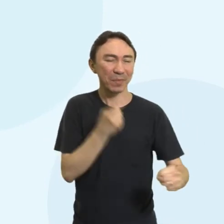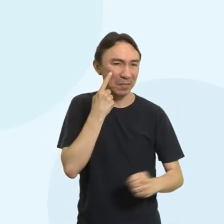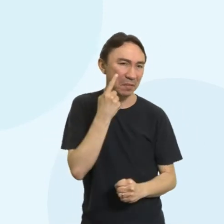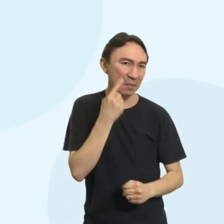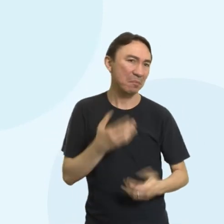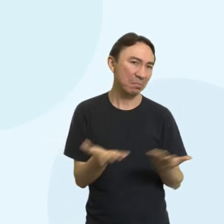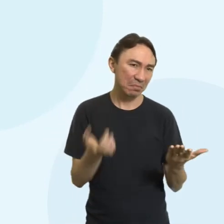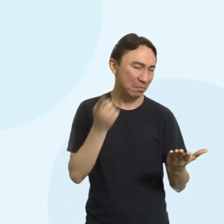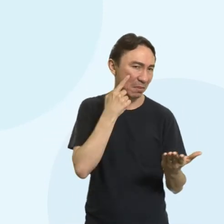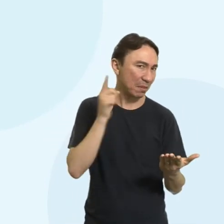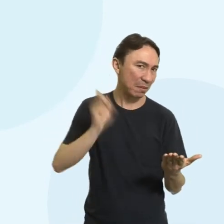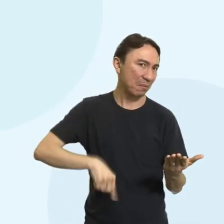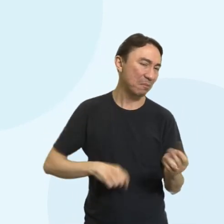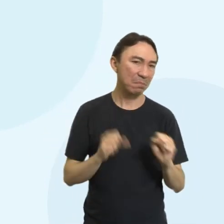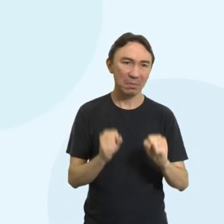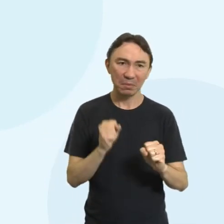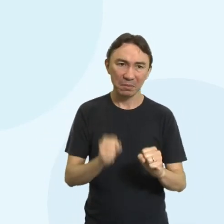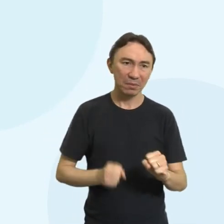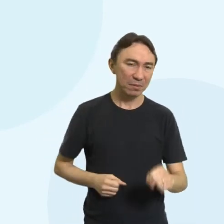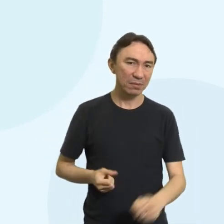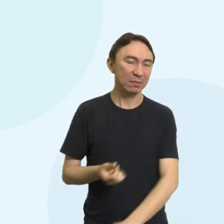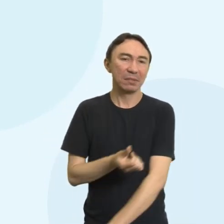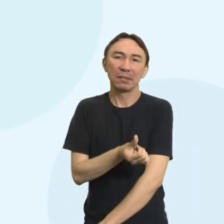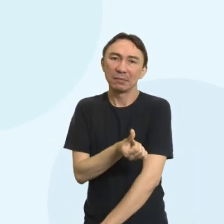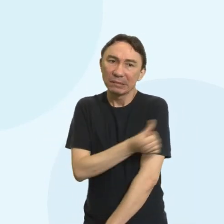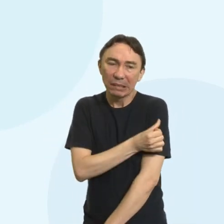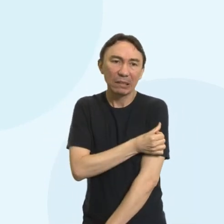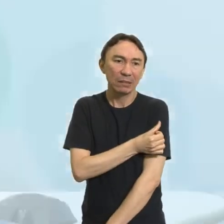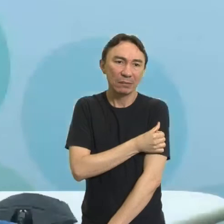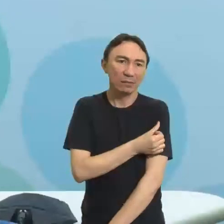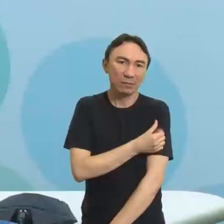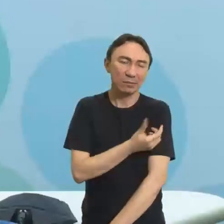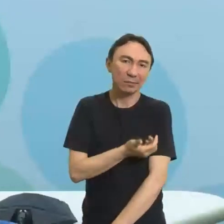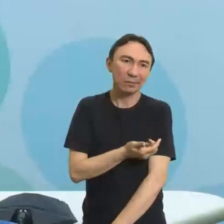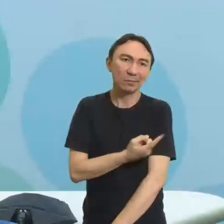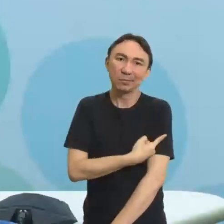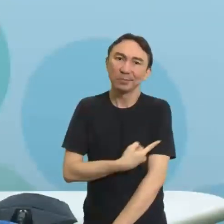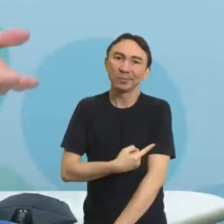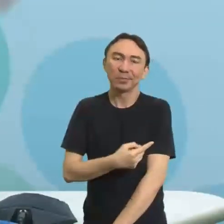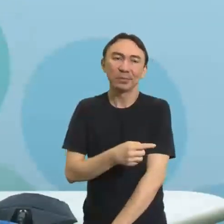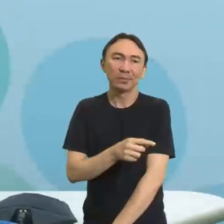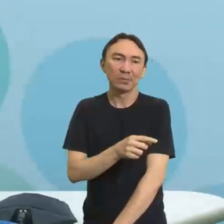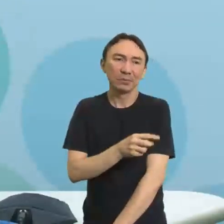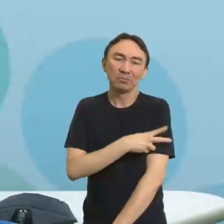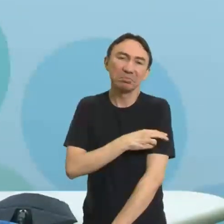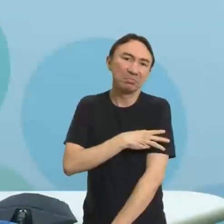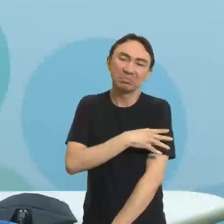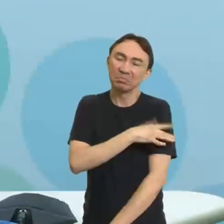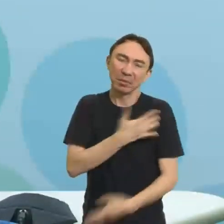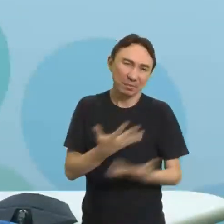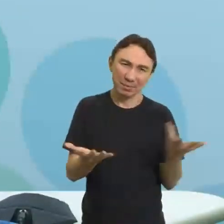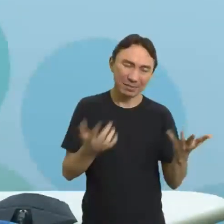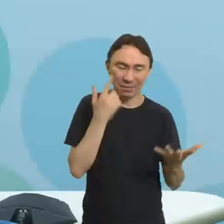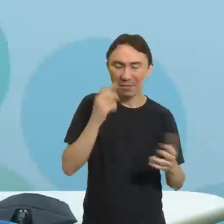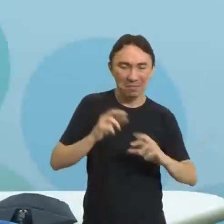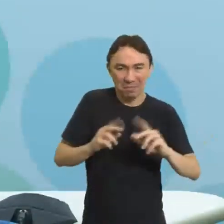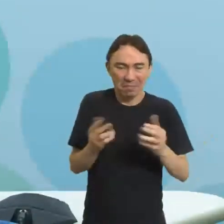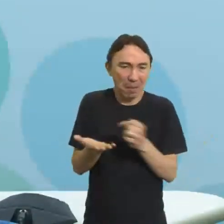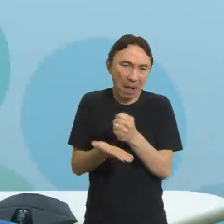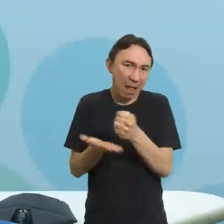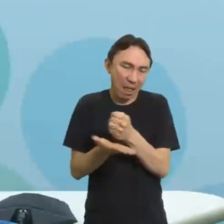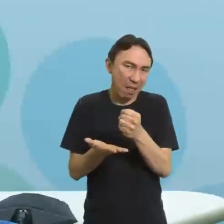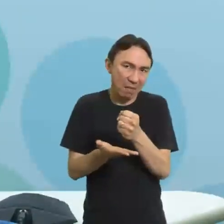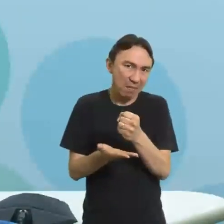6º, enfim, no nível de proficiência que estiver, do básico, abaixo do básico, enfim.